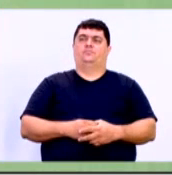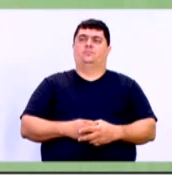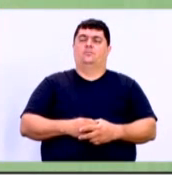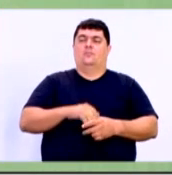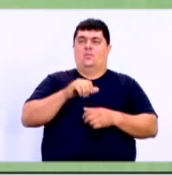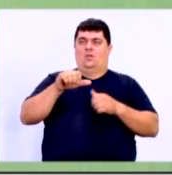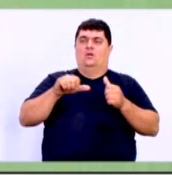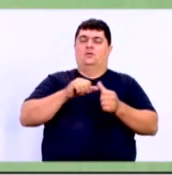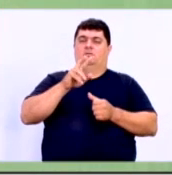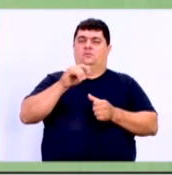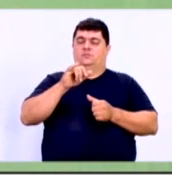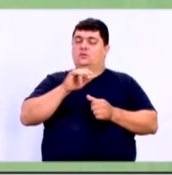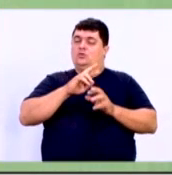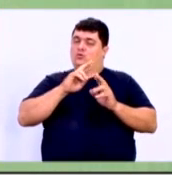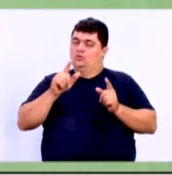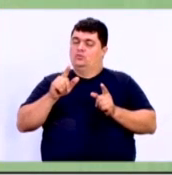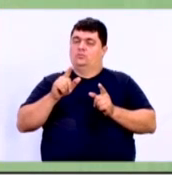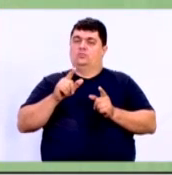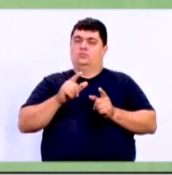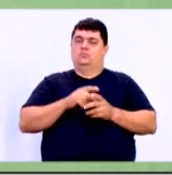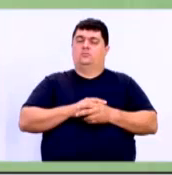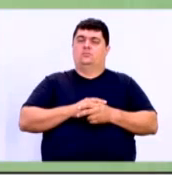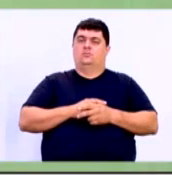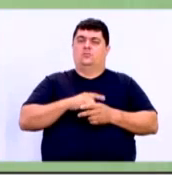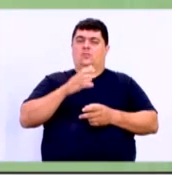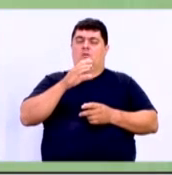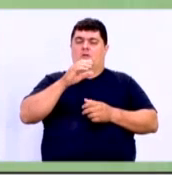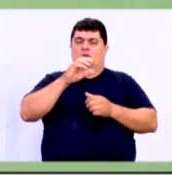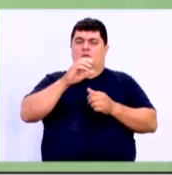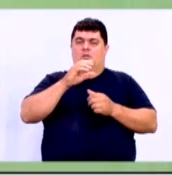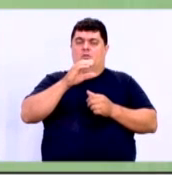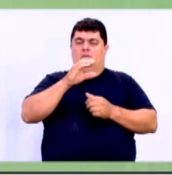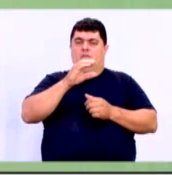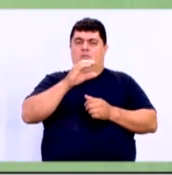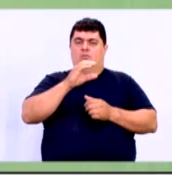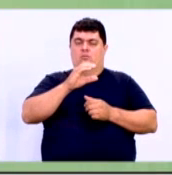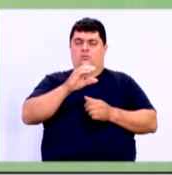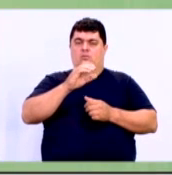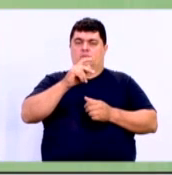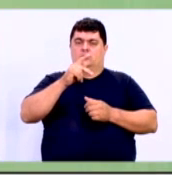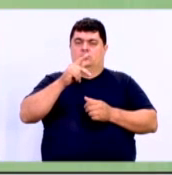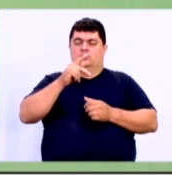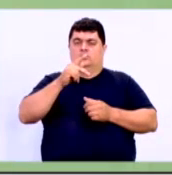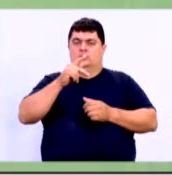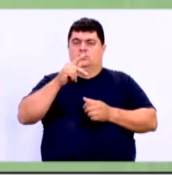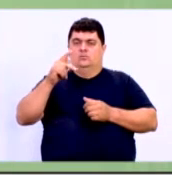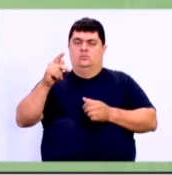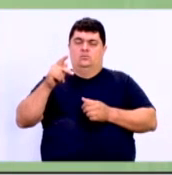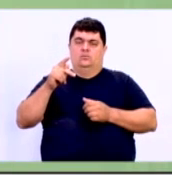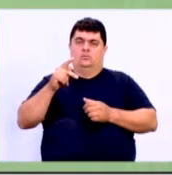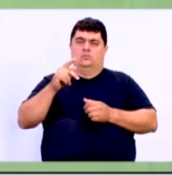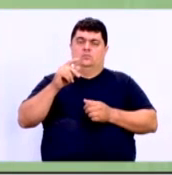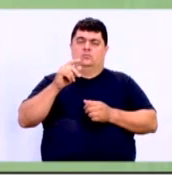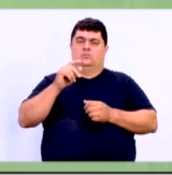Variável agora a coisa muda um pouco. Custo de produção do período. Vocês lembram? O que entra no custo de produção do período?